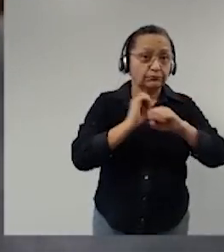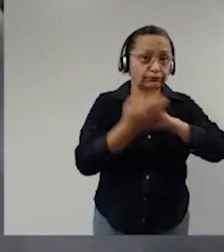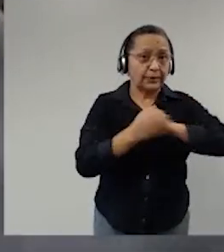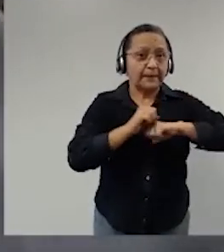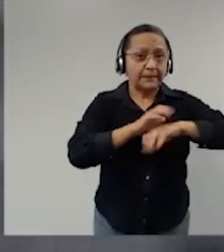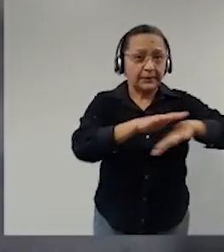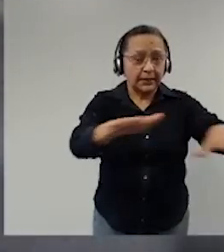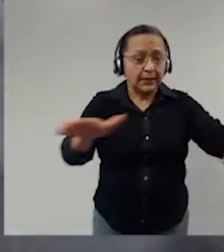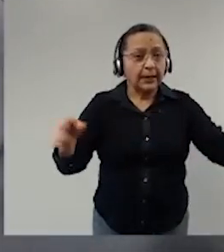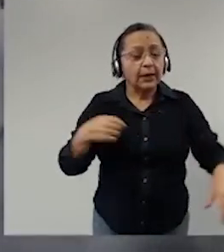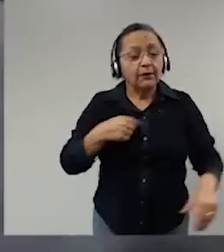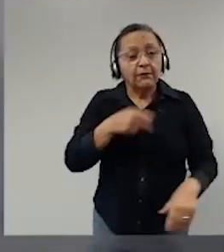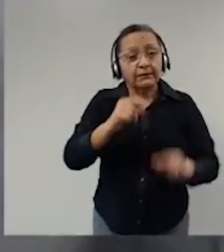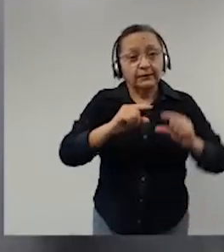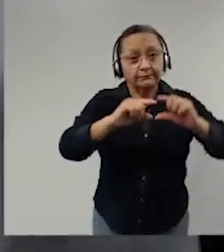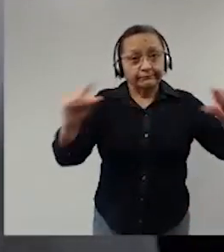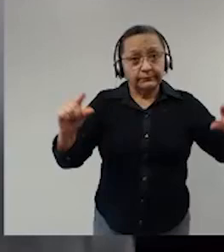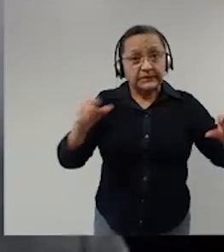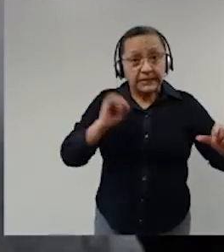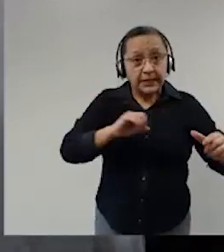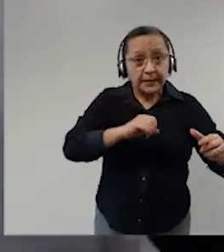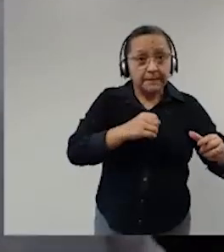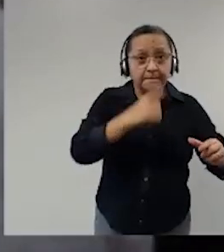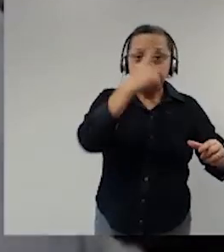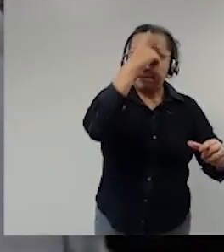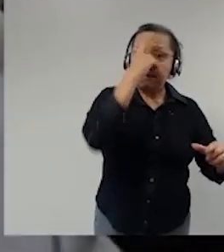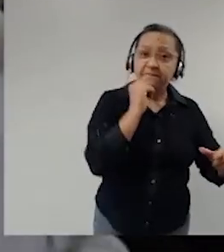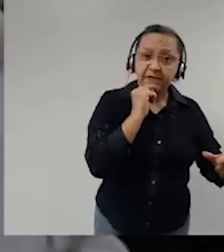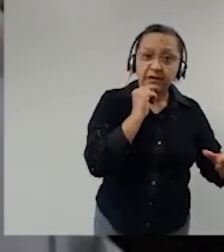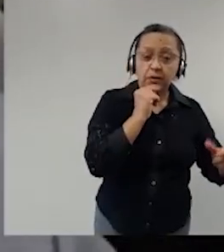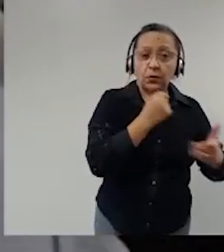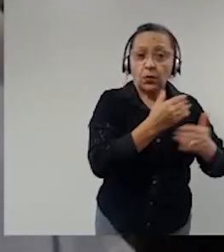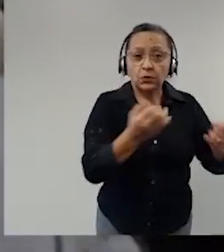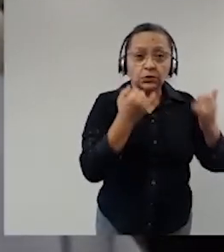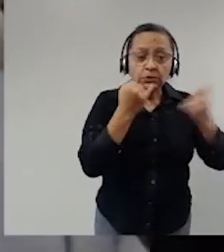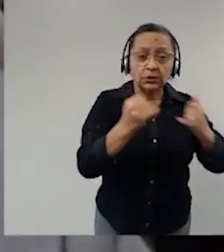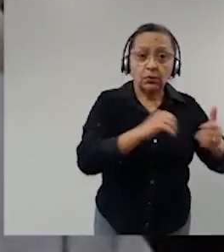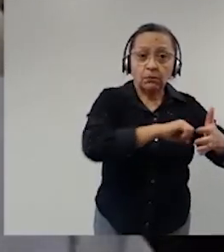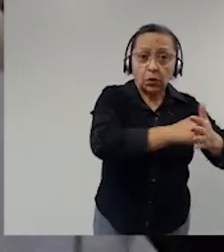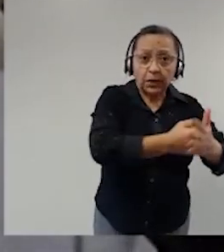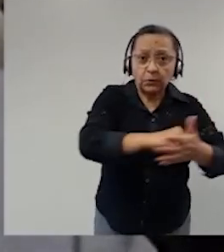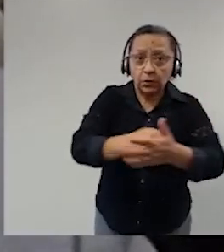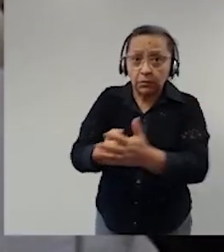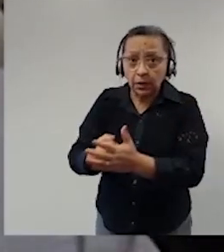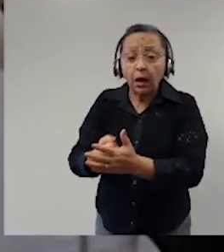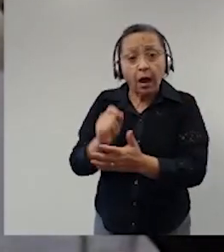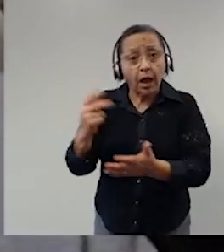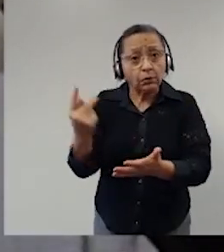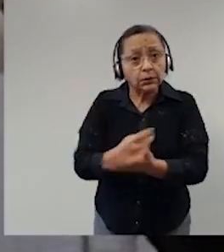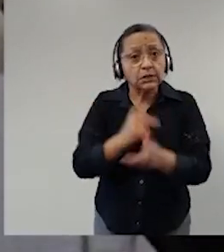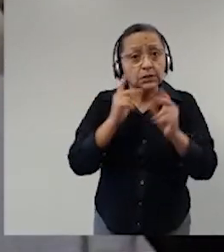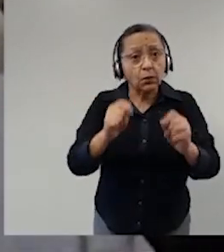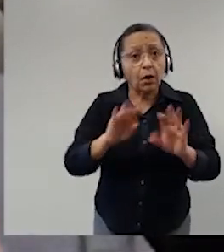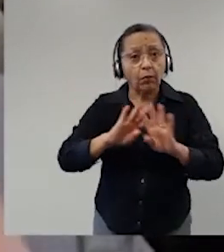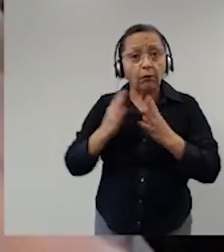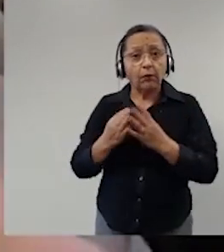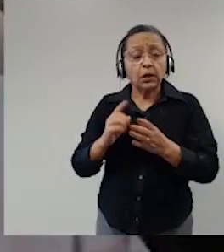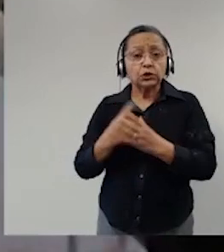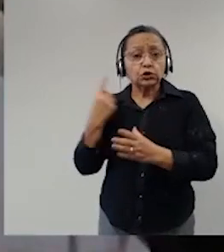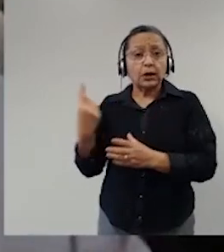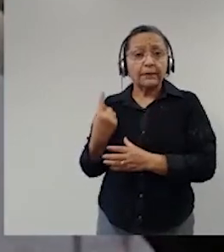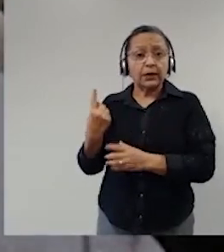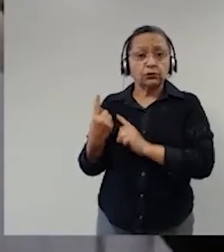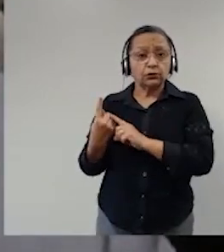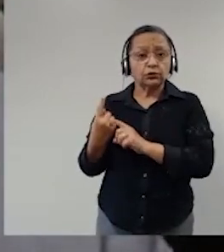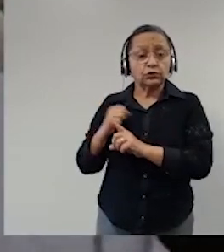que bloqueios de perfis equivale ao isolamento social. Porque a pessoa, quando